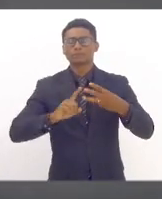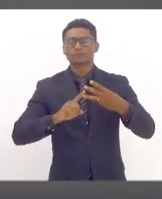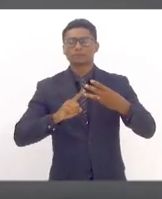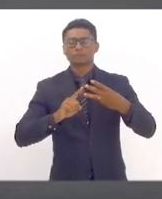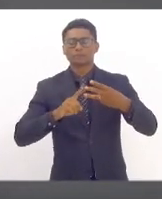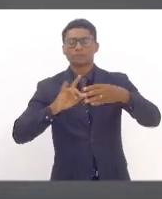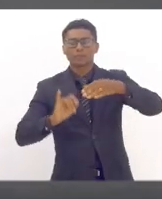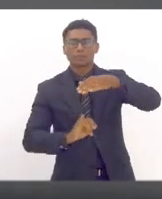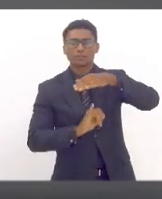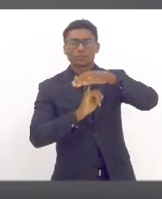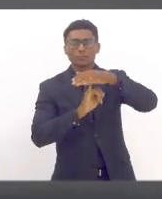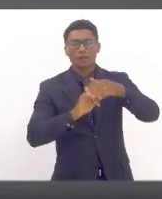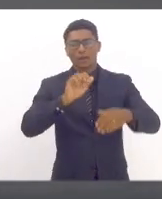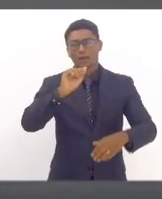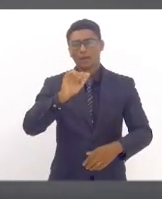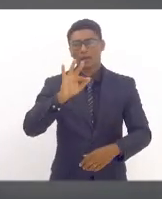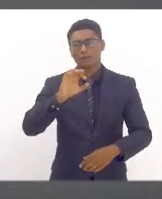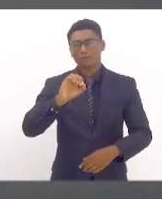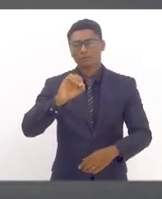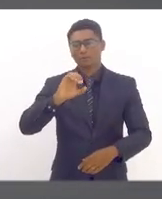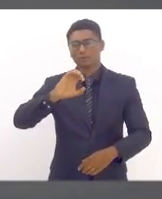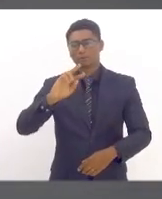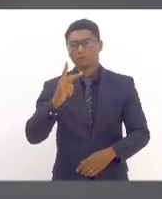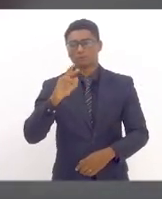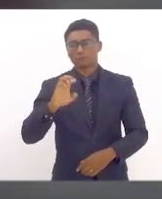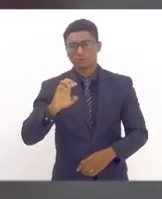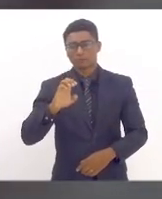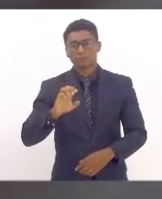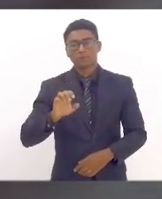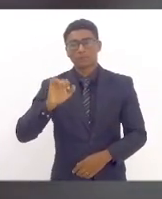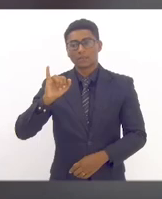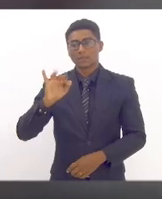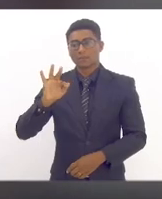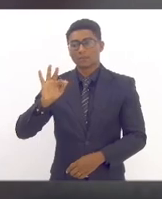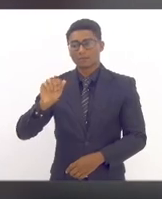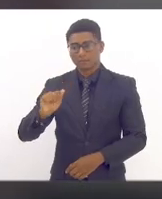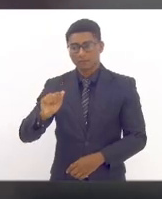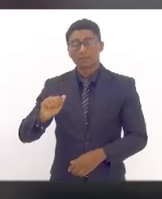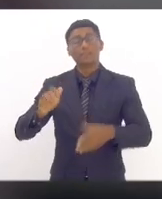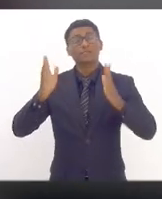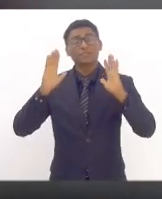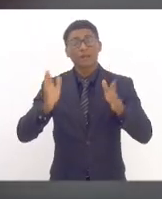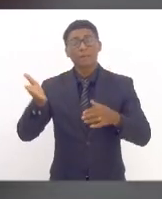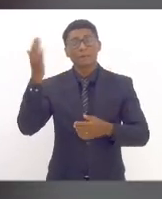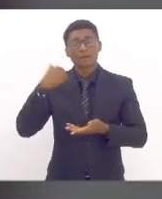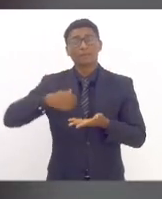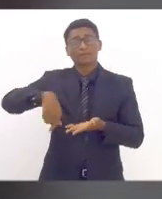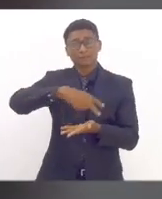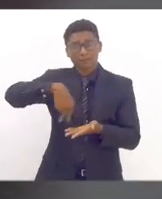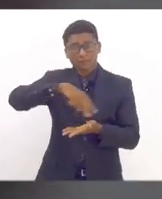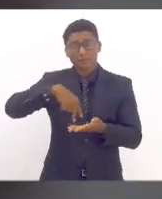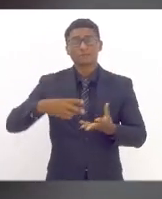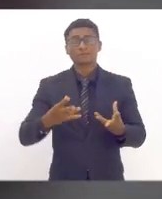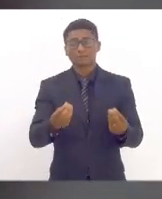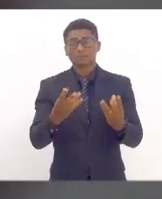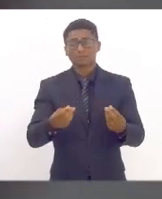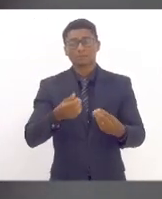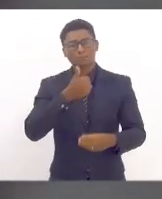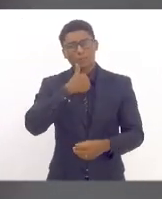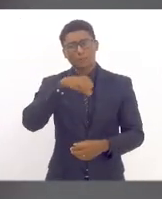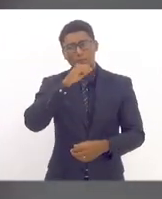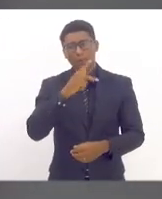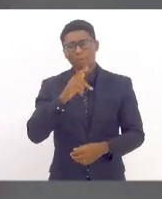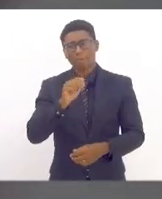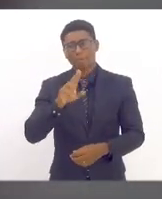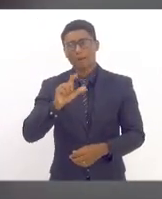Instituto afoxé omo e Farme bom já dancei muito a sua fé Mãe Paula pouco